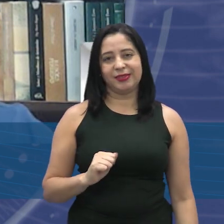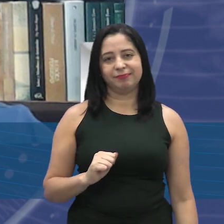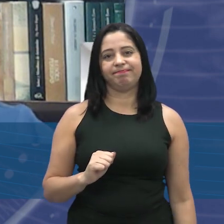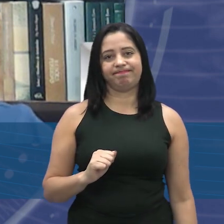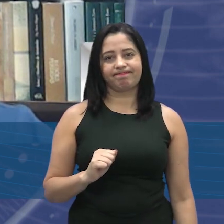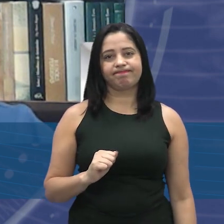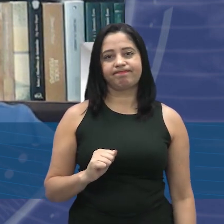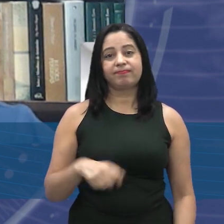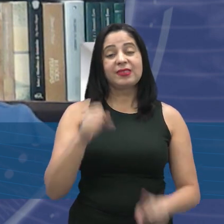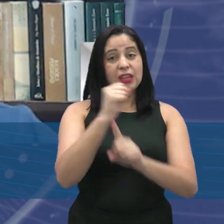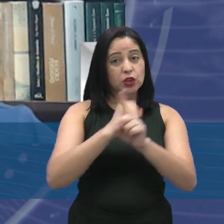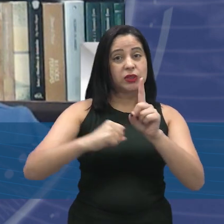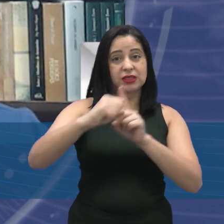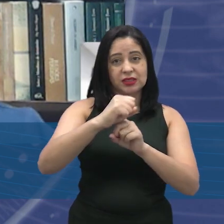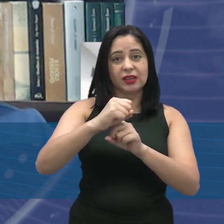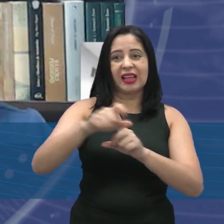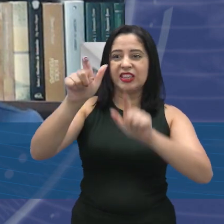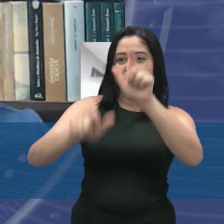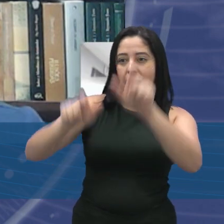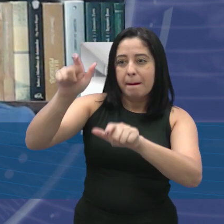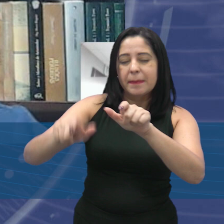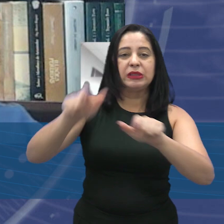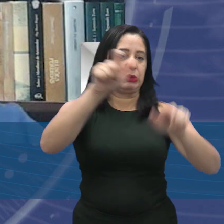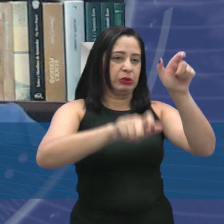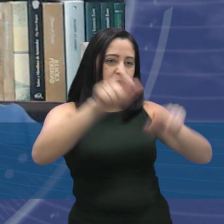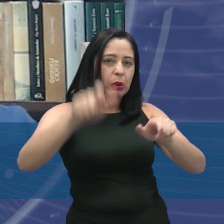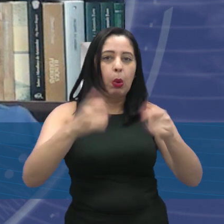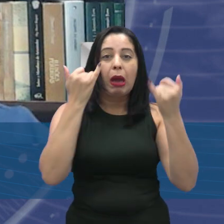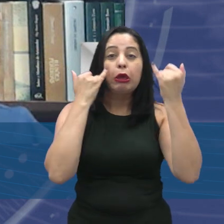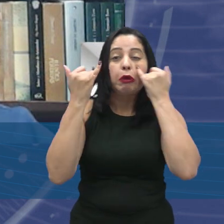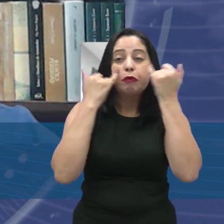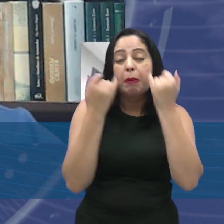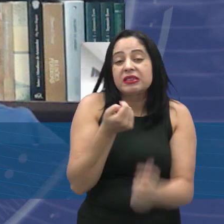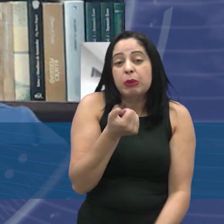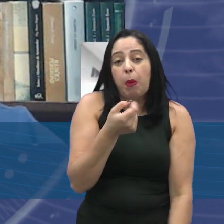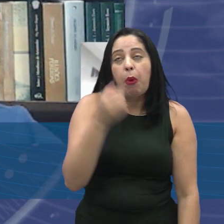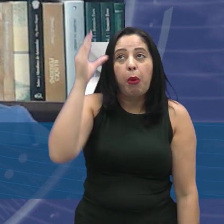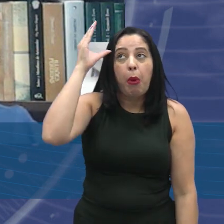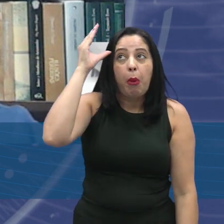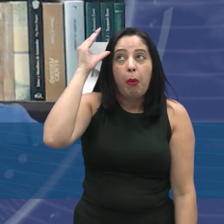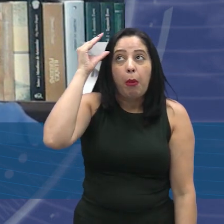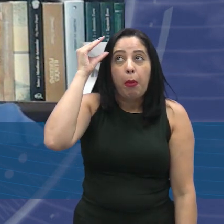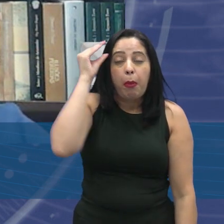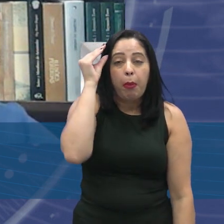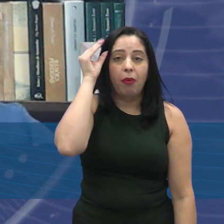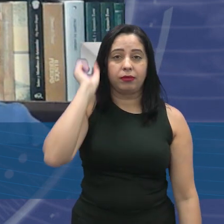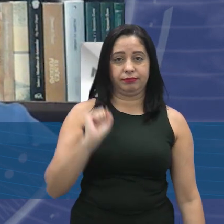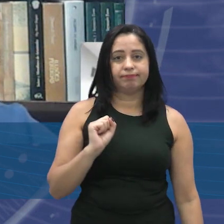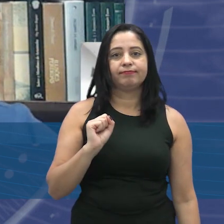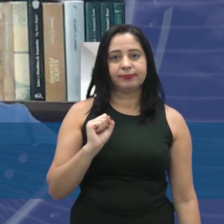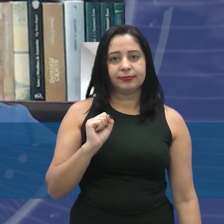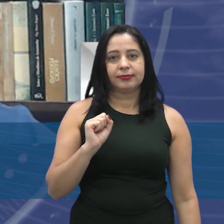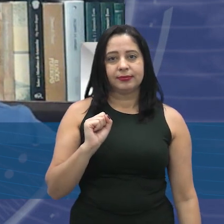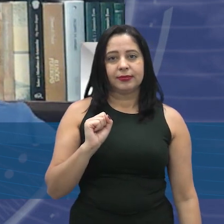sempre a produzir pessoas de média informação, de médio saber, automaticamente que vão